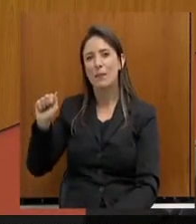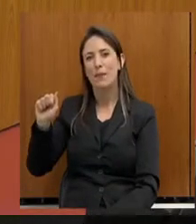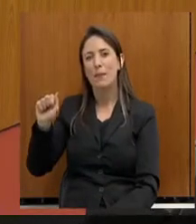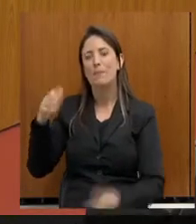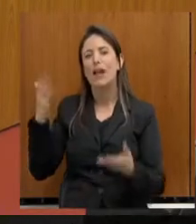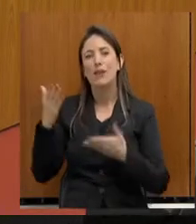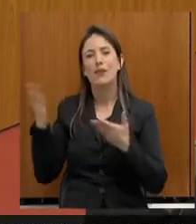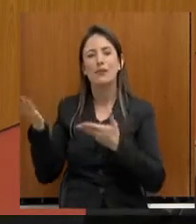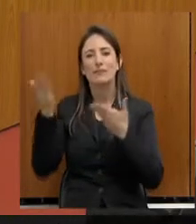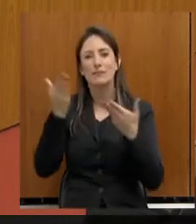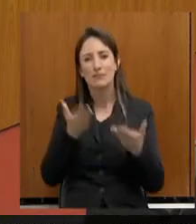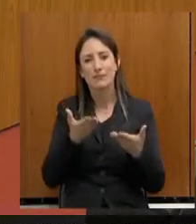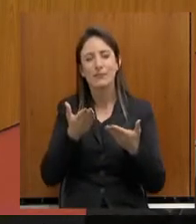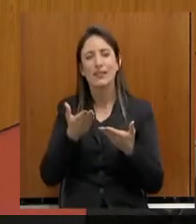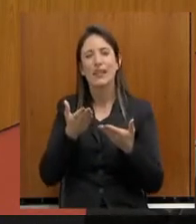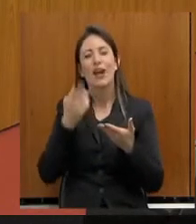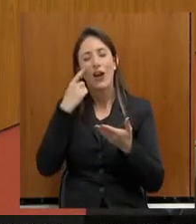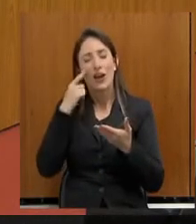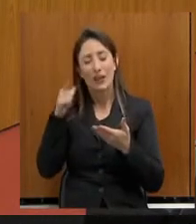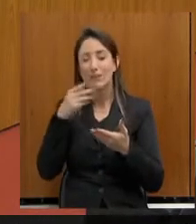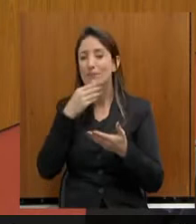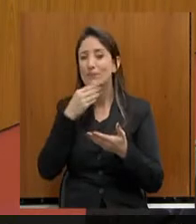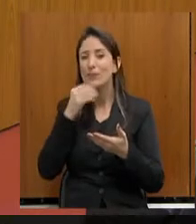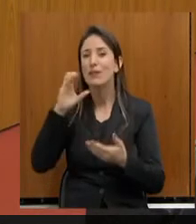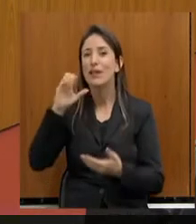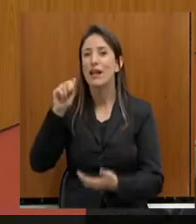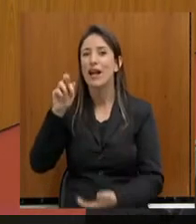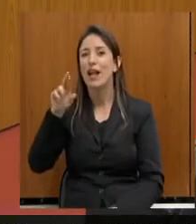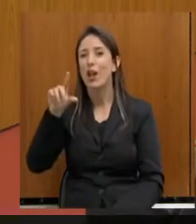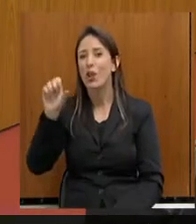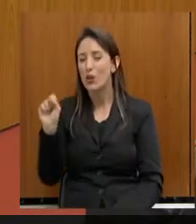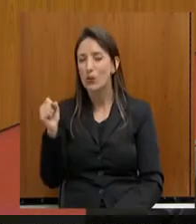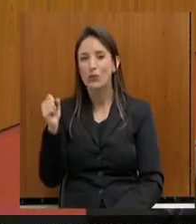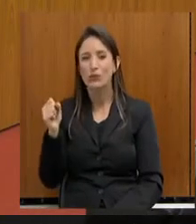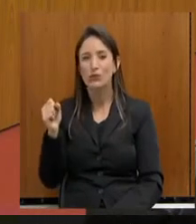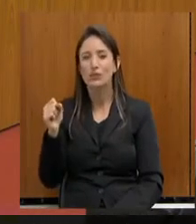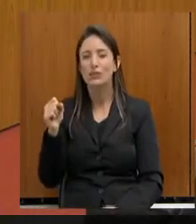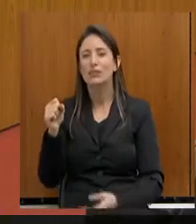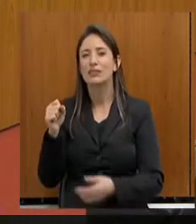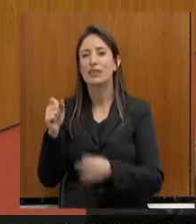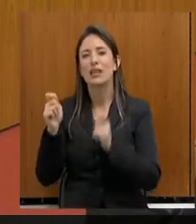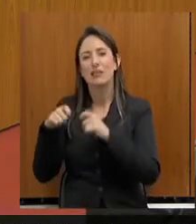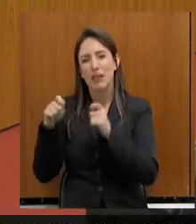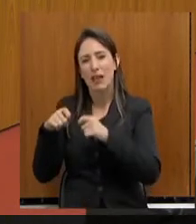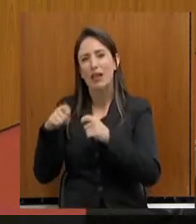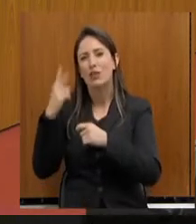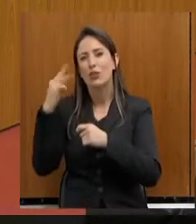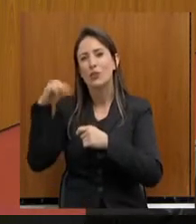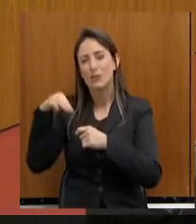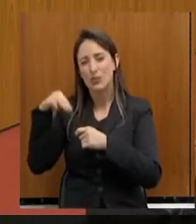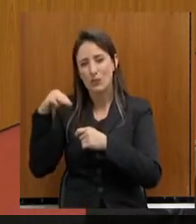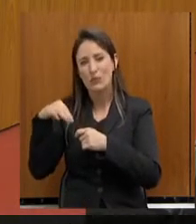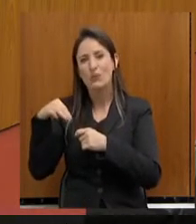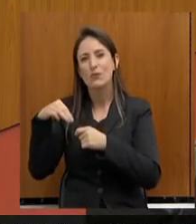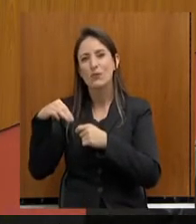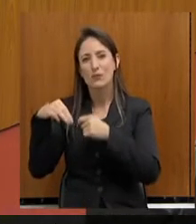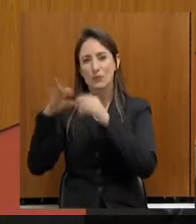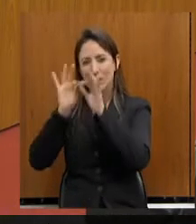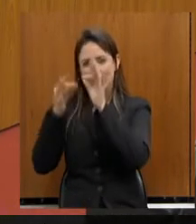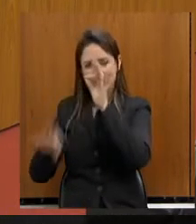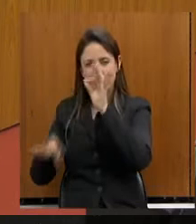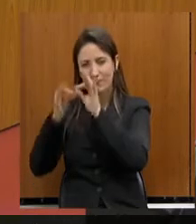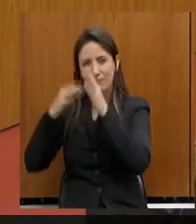Deputado praticamente não usou todo seu tempo vossa excelência tem dois minutos e trinta o deputado Carlos Pimenta